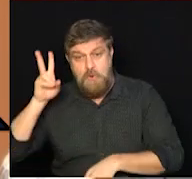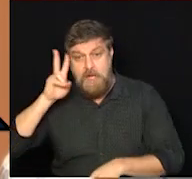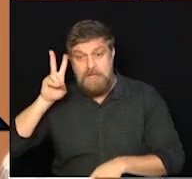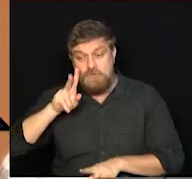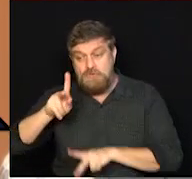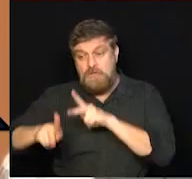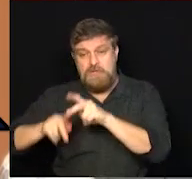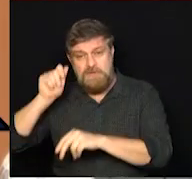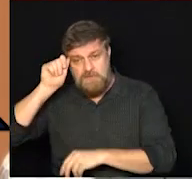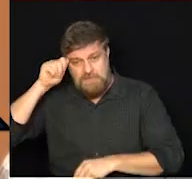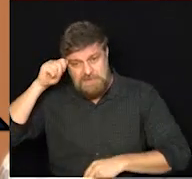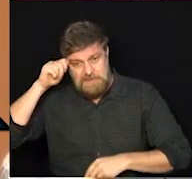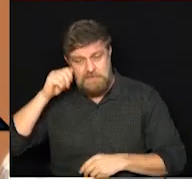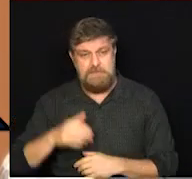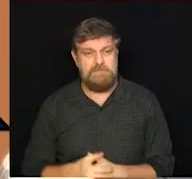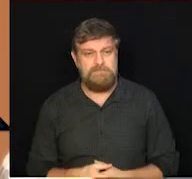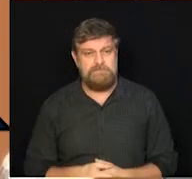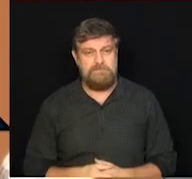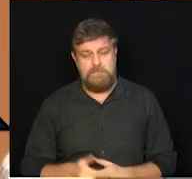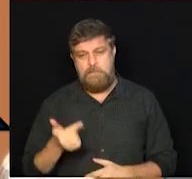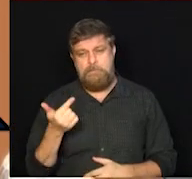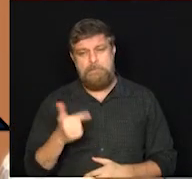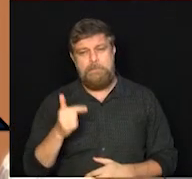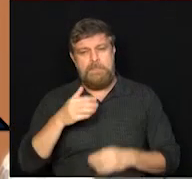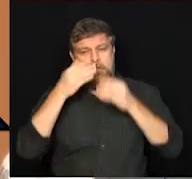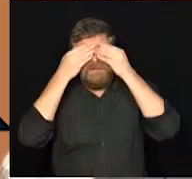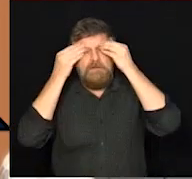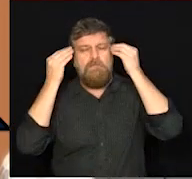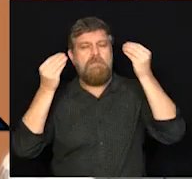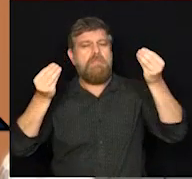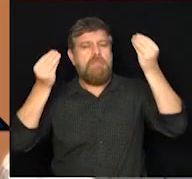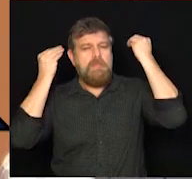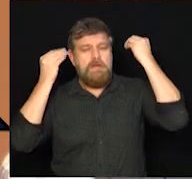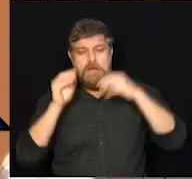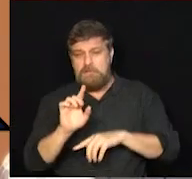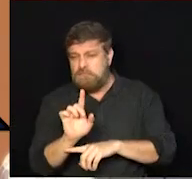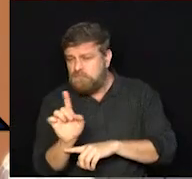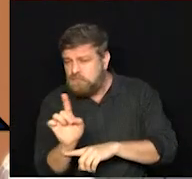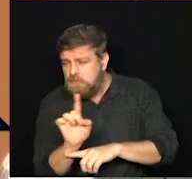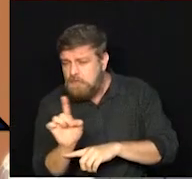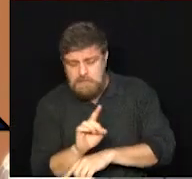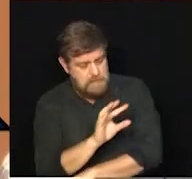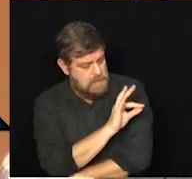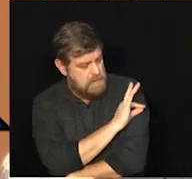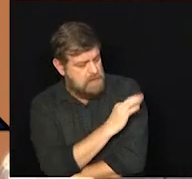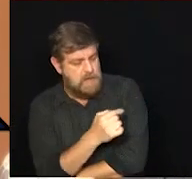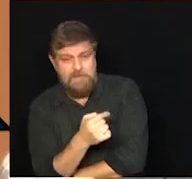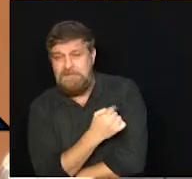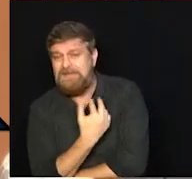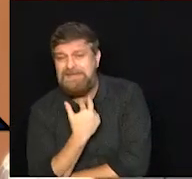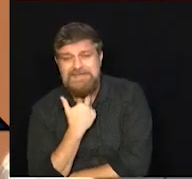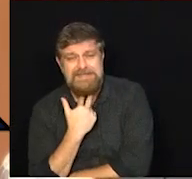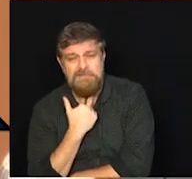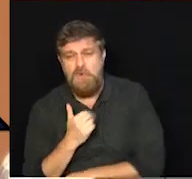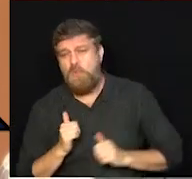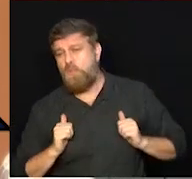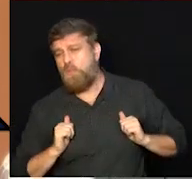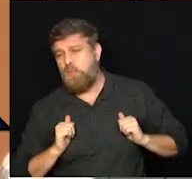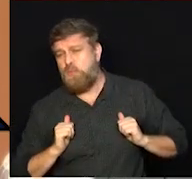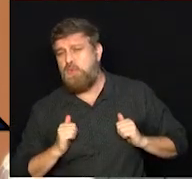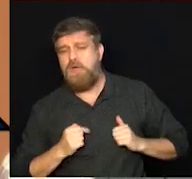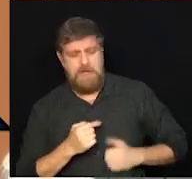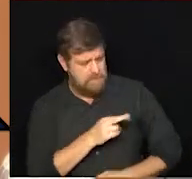que não caia e uma pagamento histórico a Prefeitura não podes escutar essa